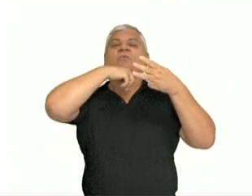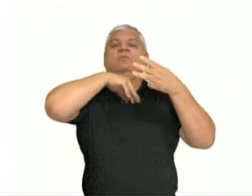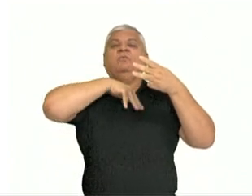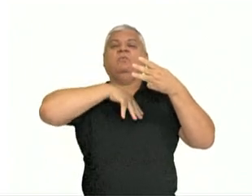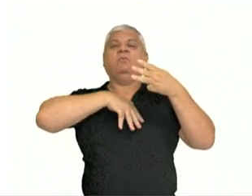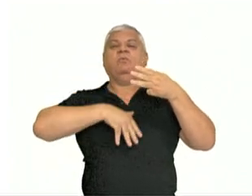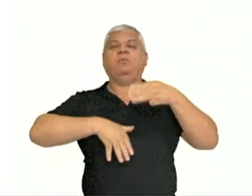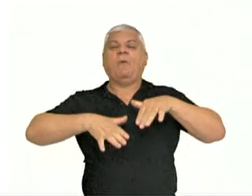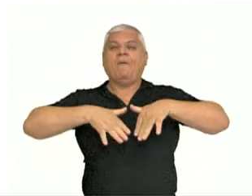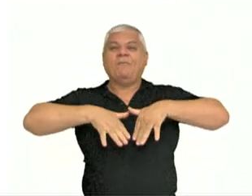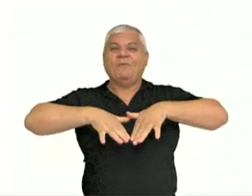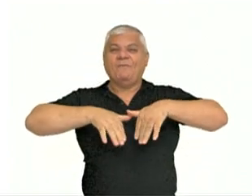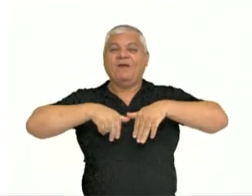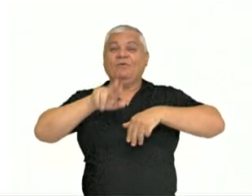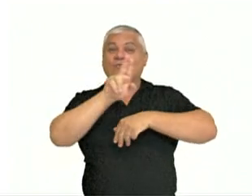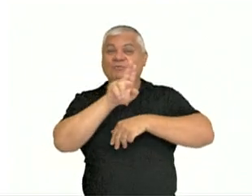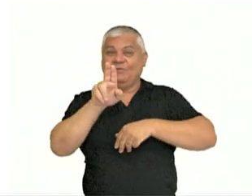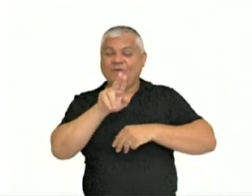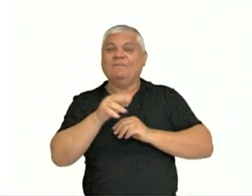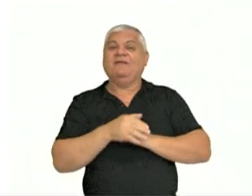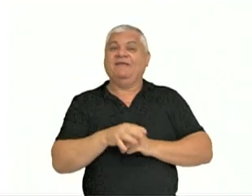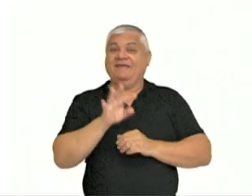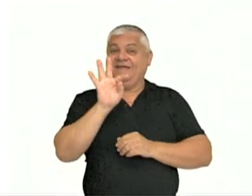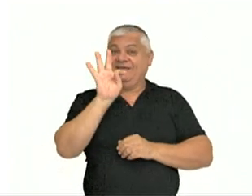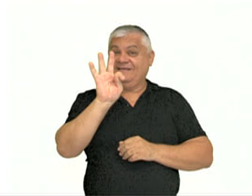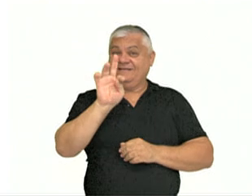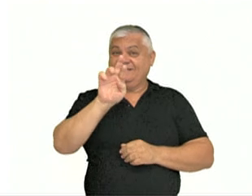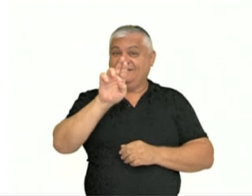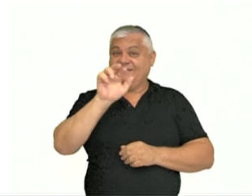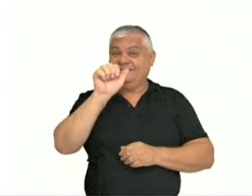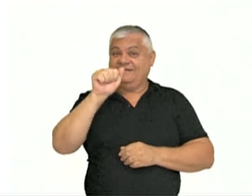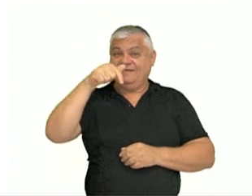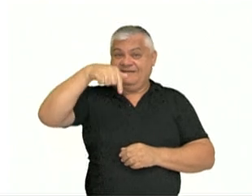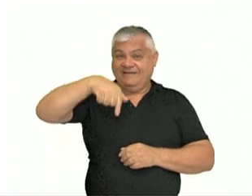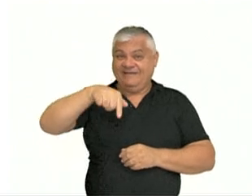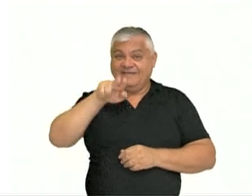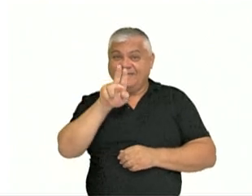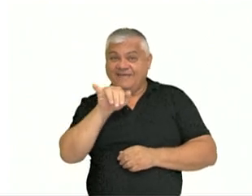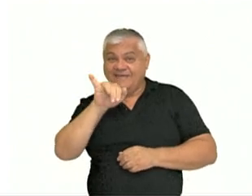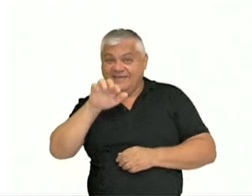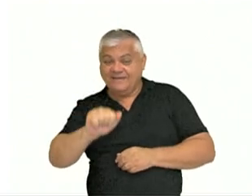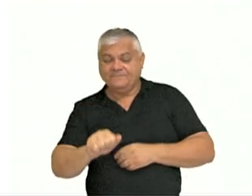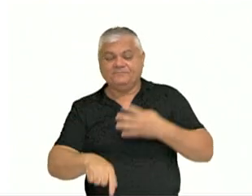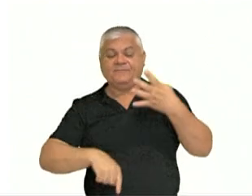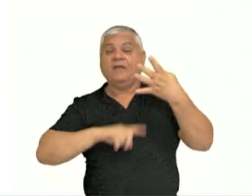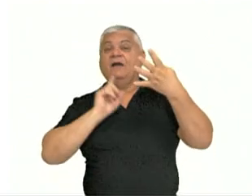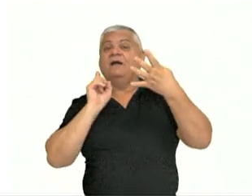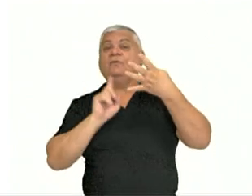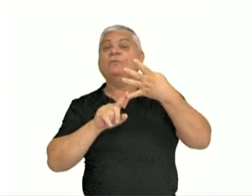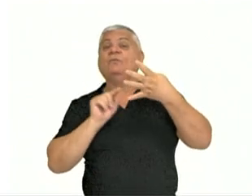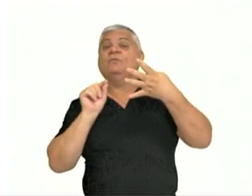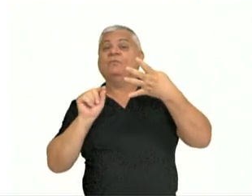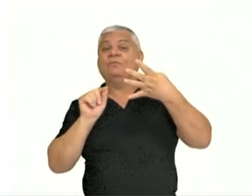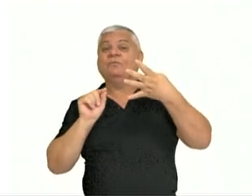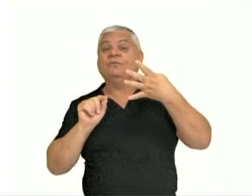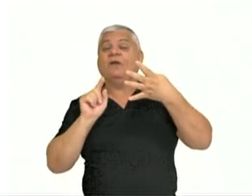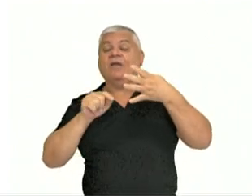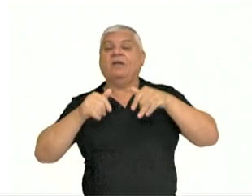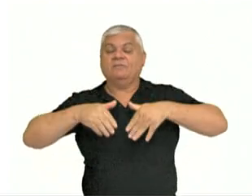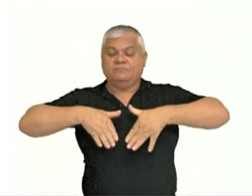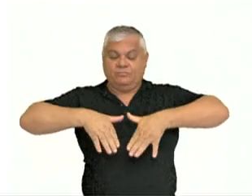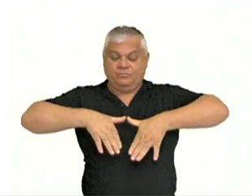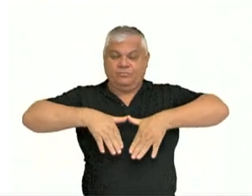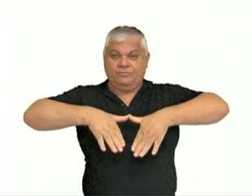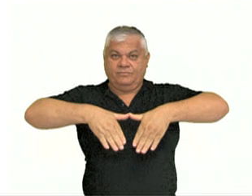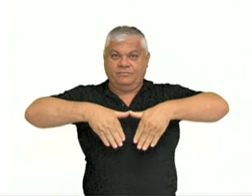pulmões. Nós chamamos este tubo de traqueia. O número 4 estava indicando os nossos